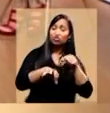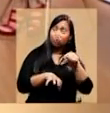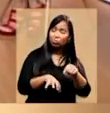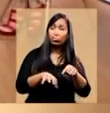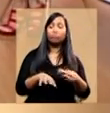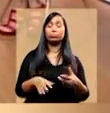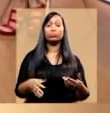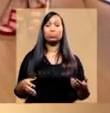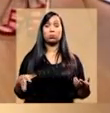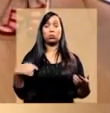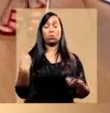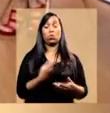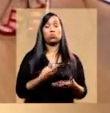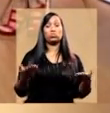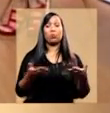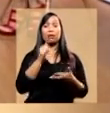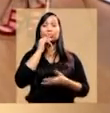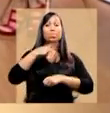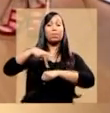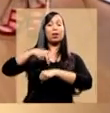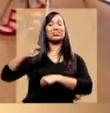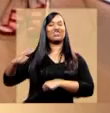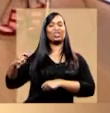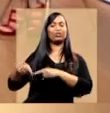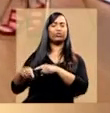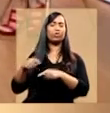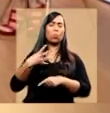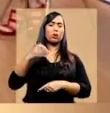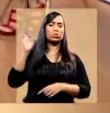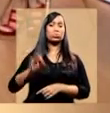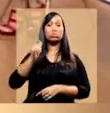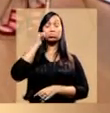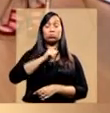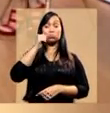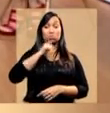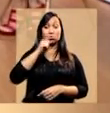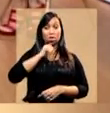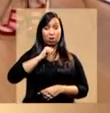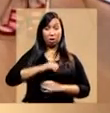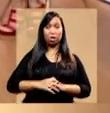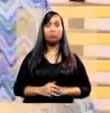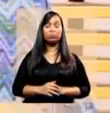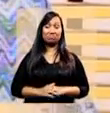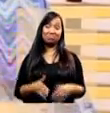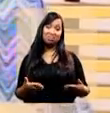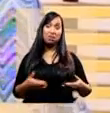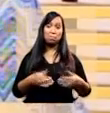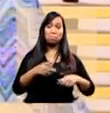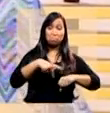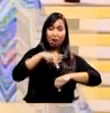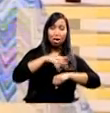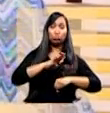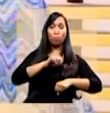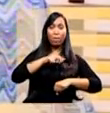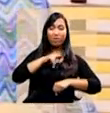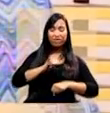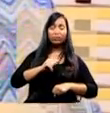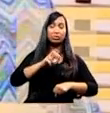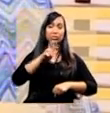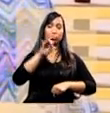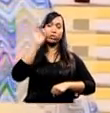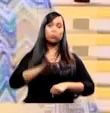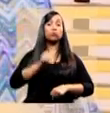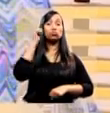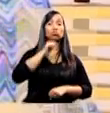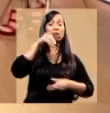Acho que é só nós olharmos, por exemplo, a Argentina tem mais ou menos 40% de mulheres no parlamento. A Bolívia tem 50%